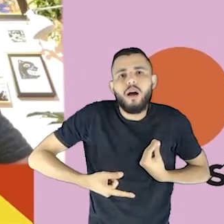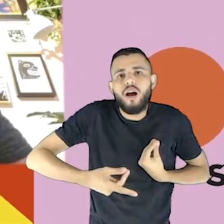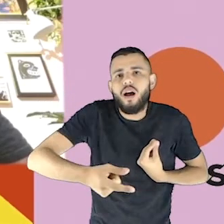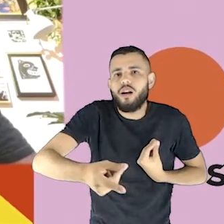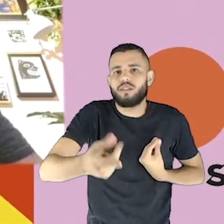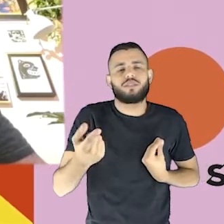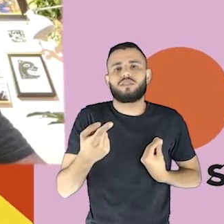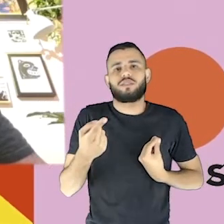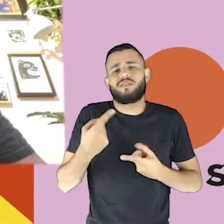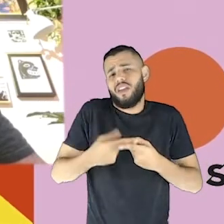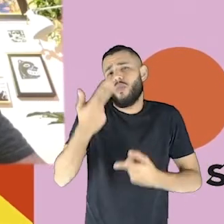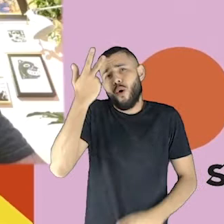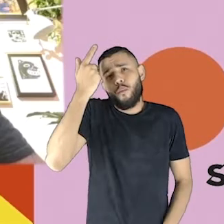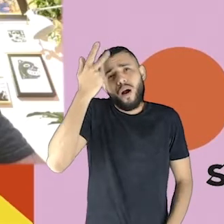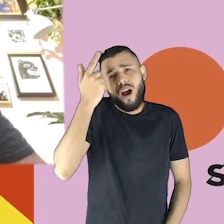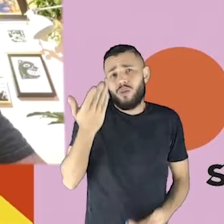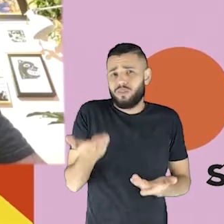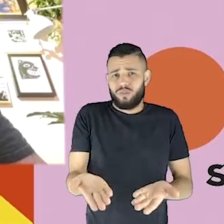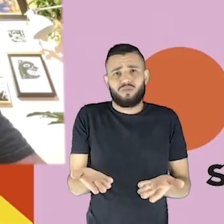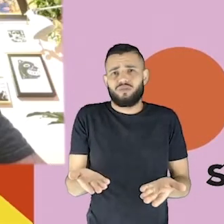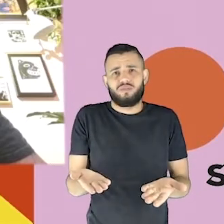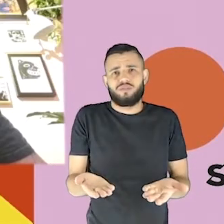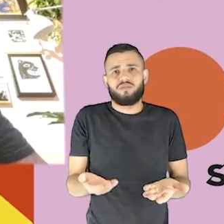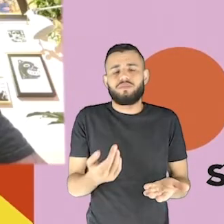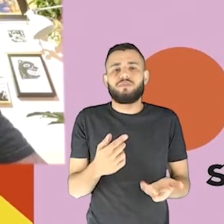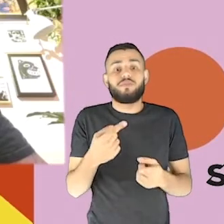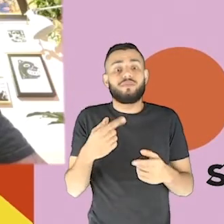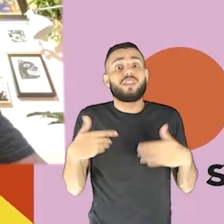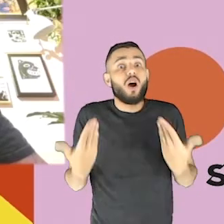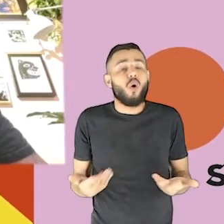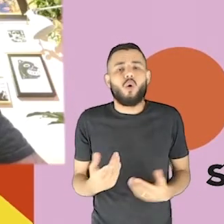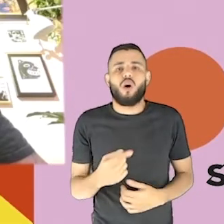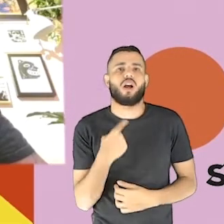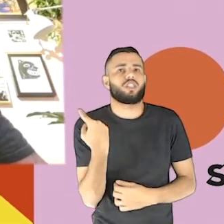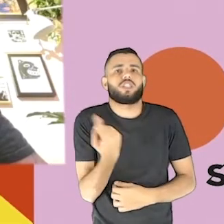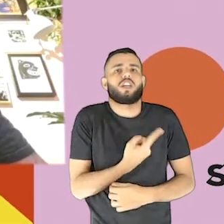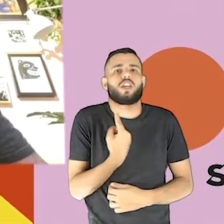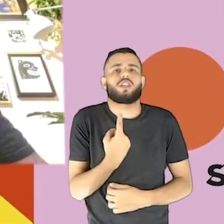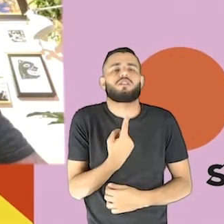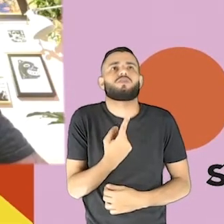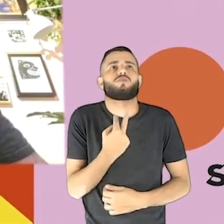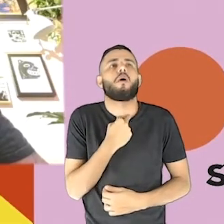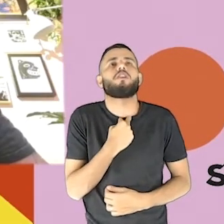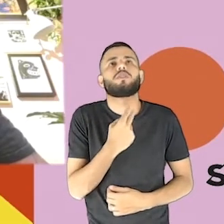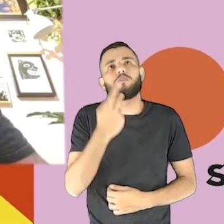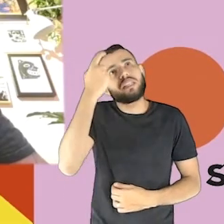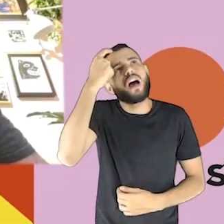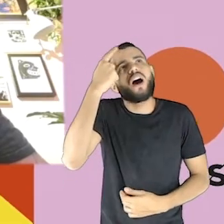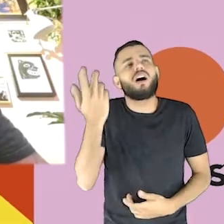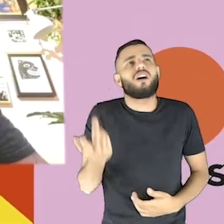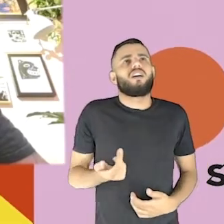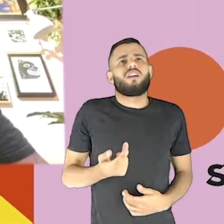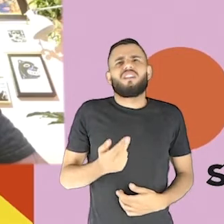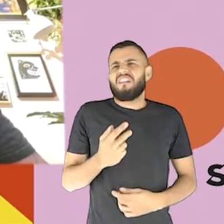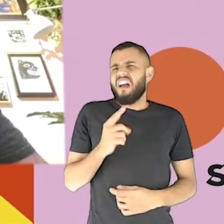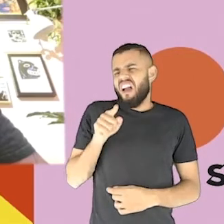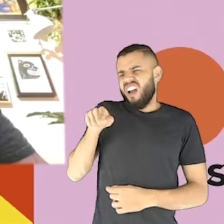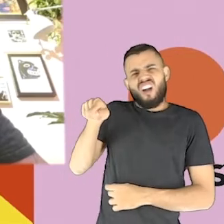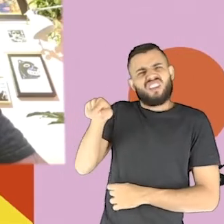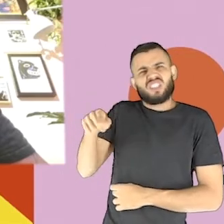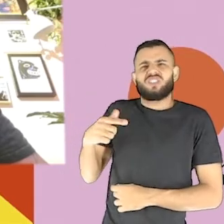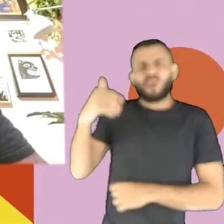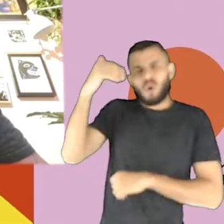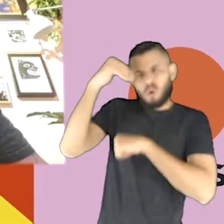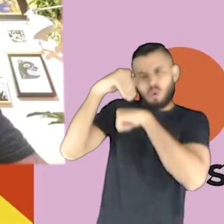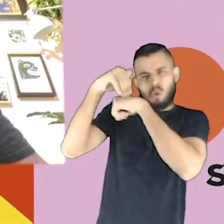gordas, né? É normal isso. Então, a gente não pode ficar achando, né, e falando, ah, não, mas